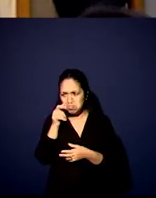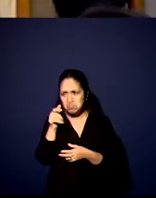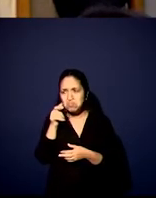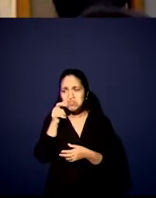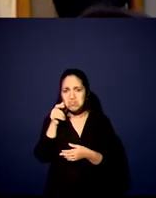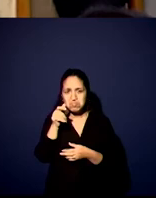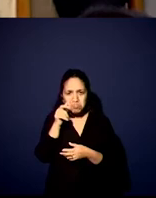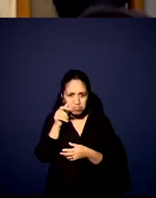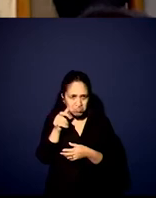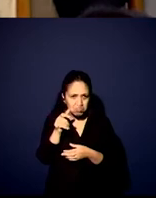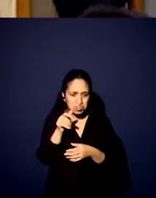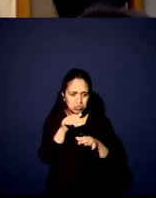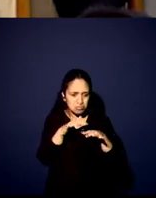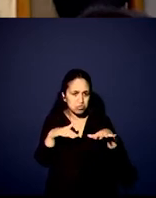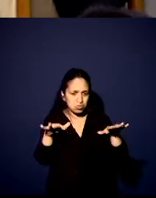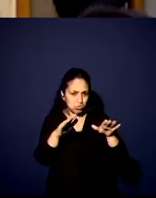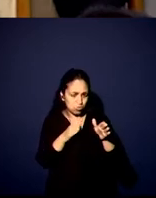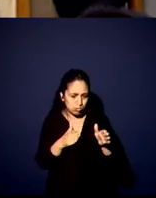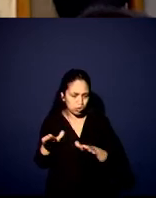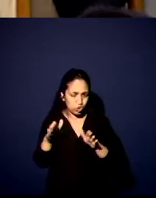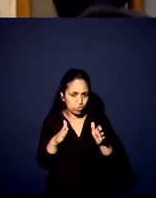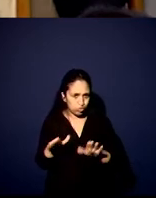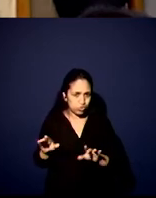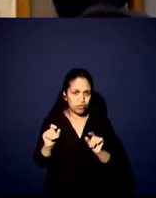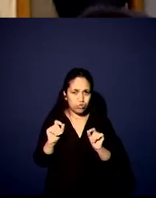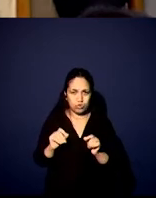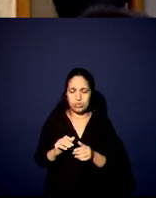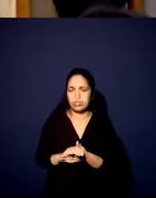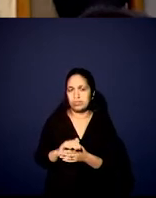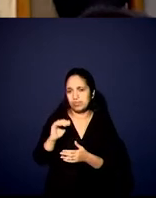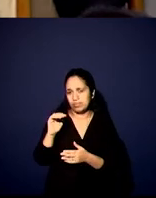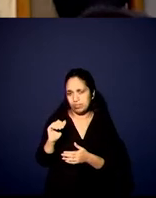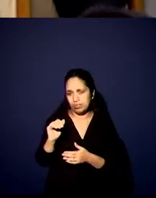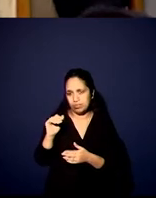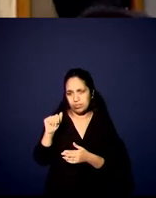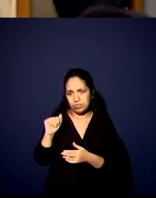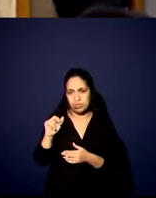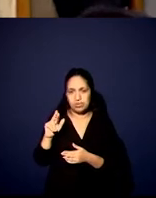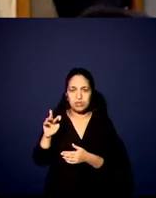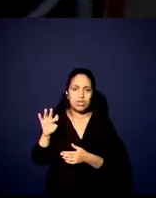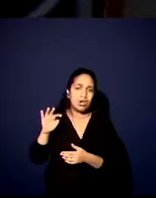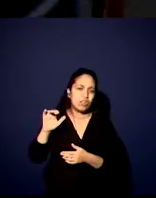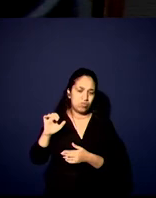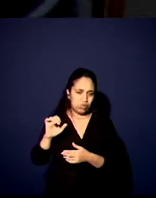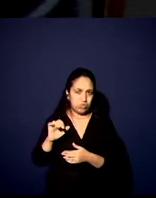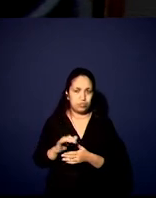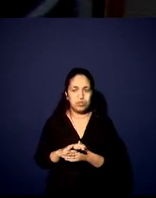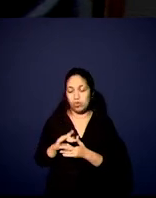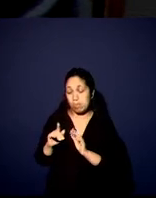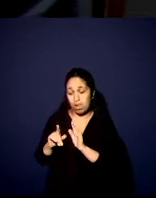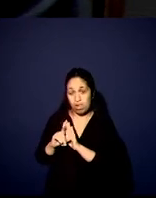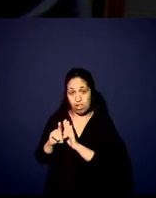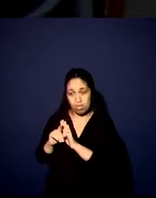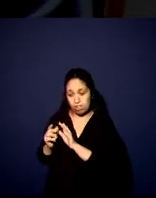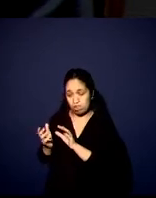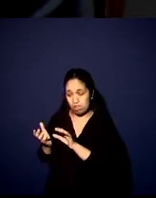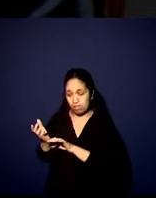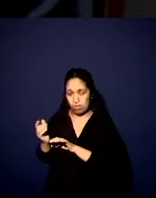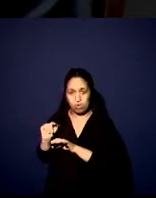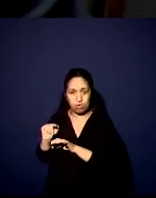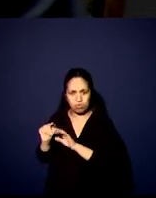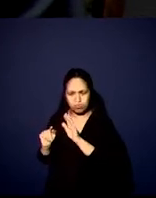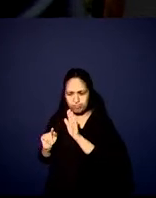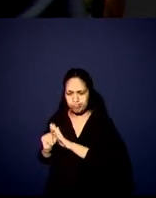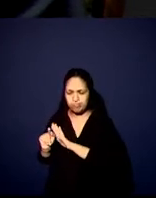muito interesse no mundo produtivo é a questão do Carf que foi objeto de uma de uma lei do congresso questionada